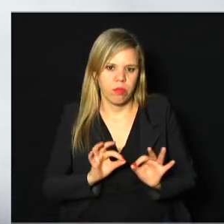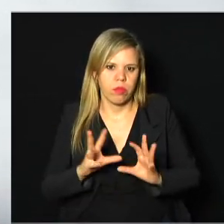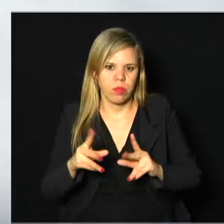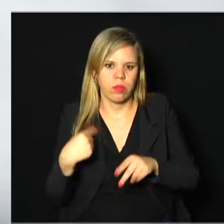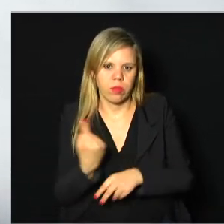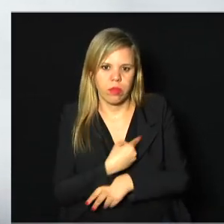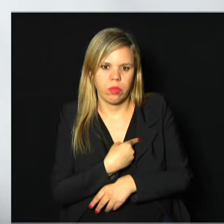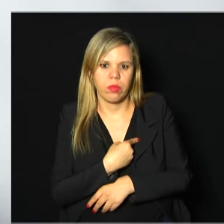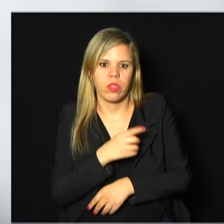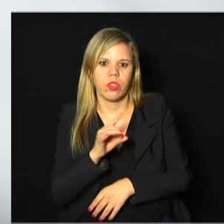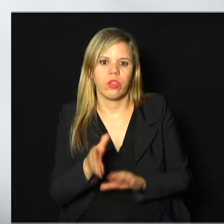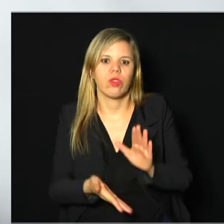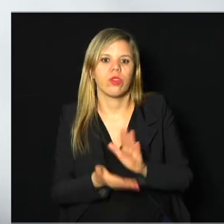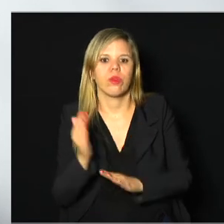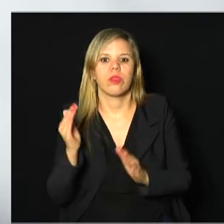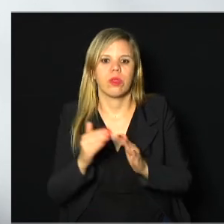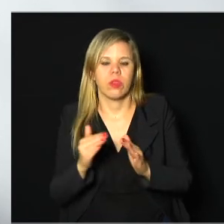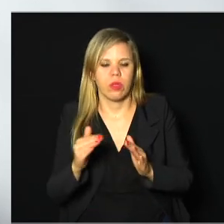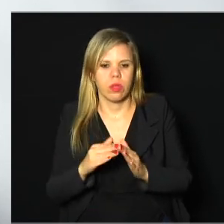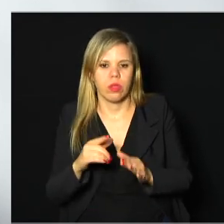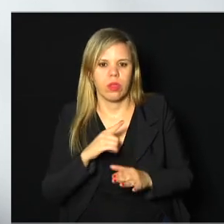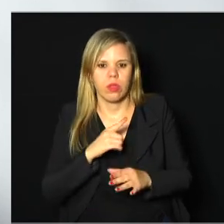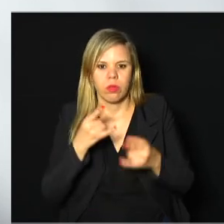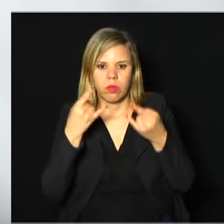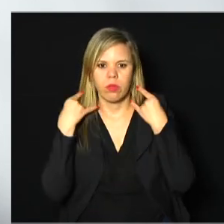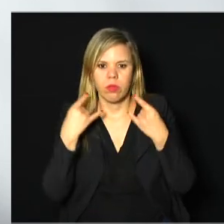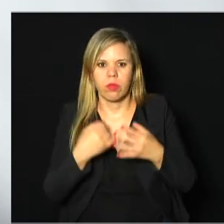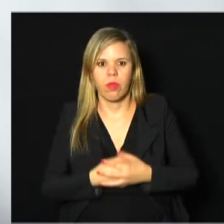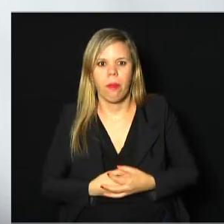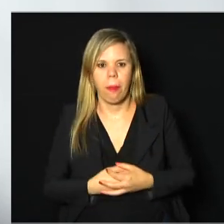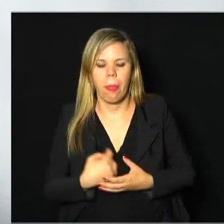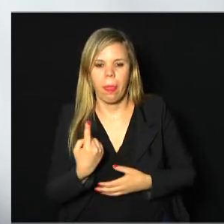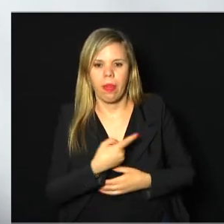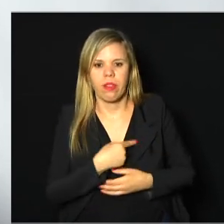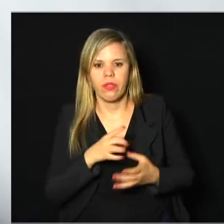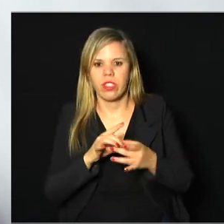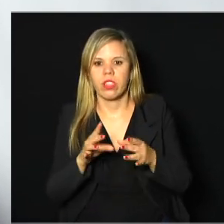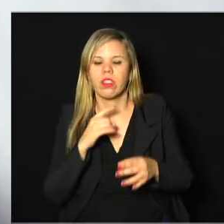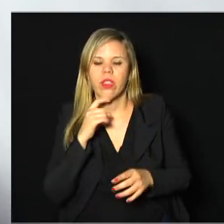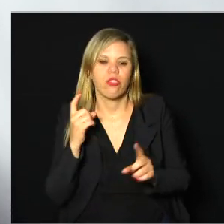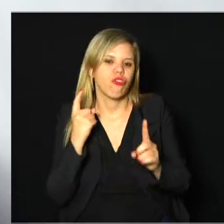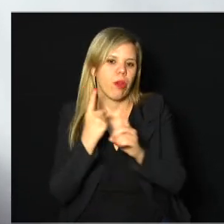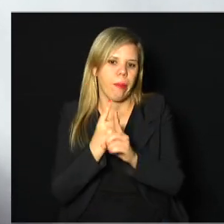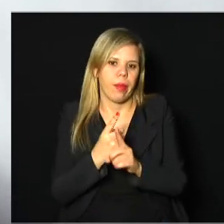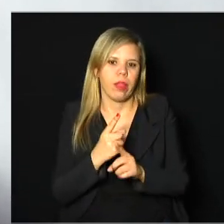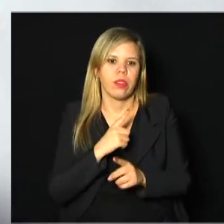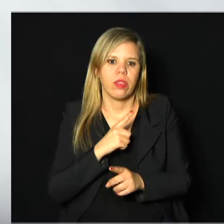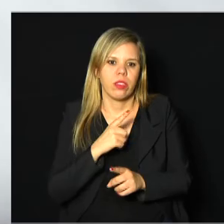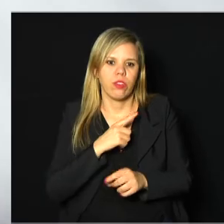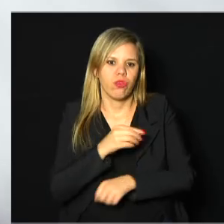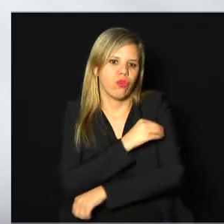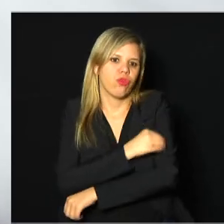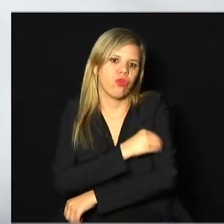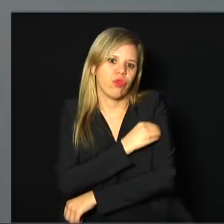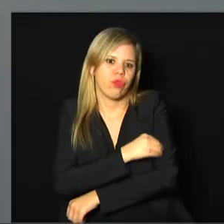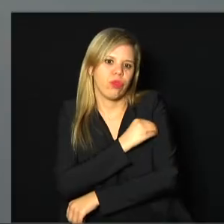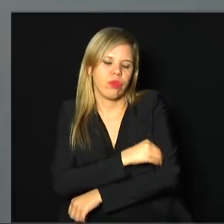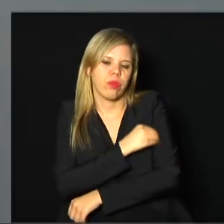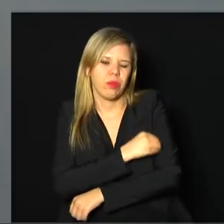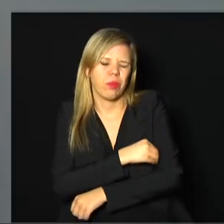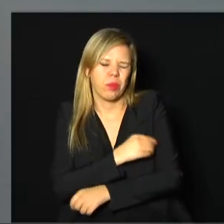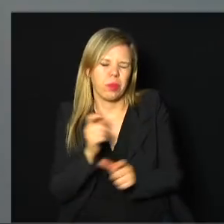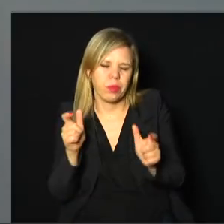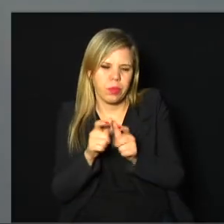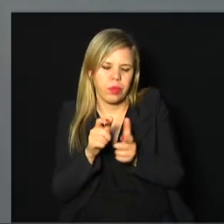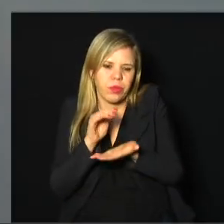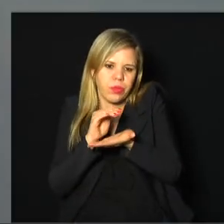a gente sabe que todos nós, ao sairmos de casa, temos que estar, né, com a máscara, né, a gente não vai deixar ninguém chegar perto, e a gente vai ter nosso álcool gel,